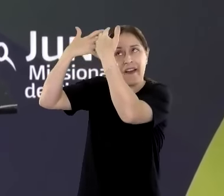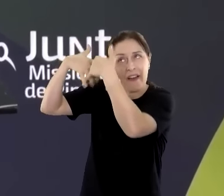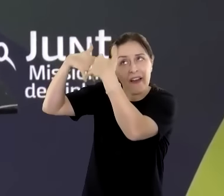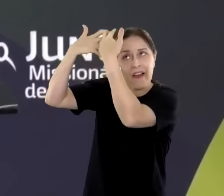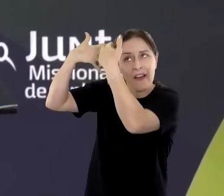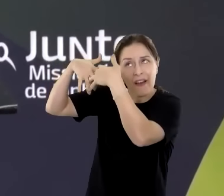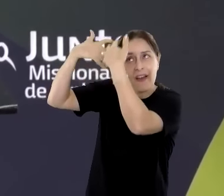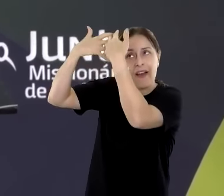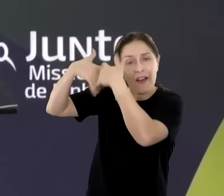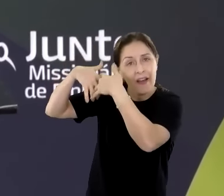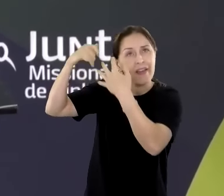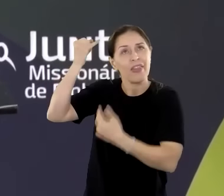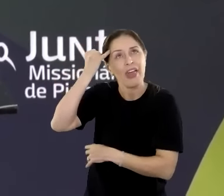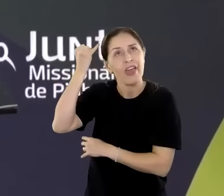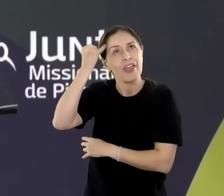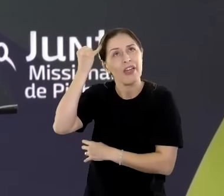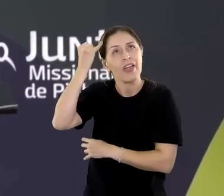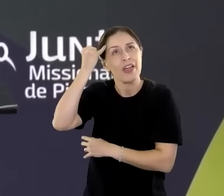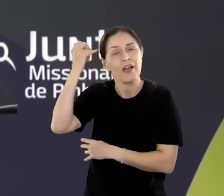Você sofre desnecessariamente.